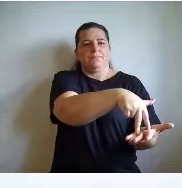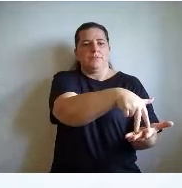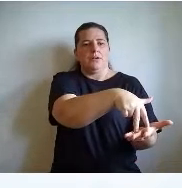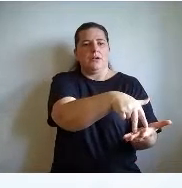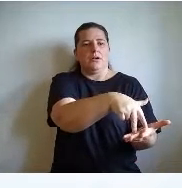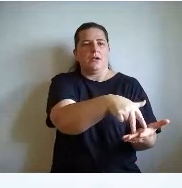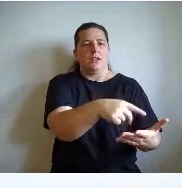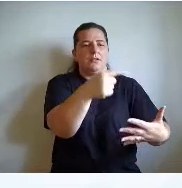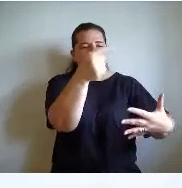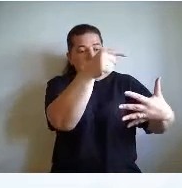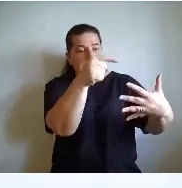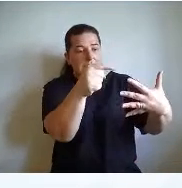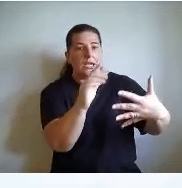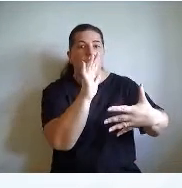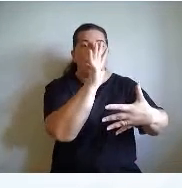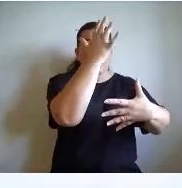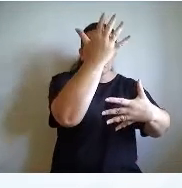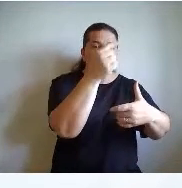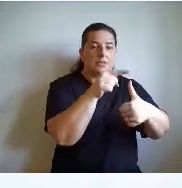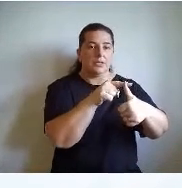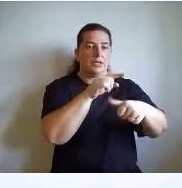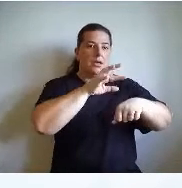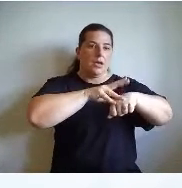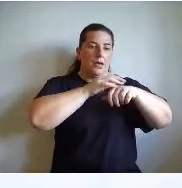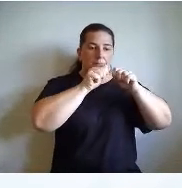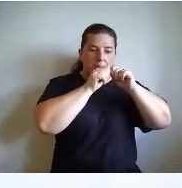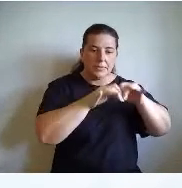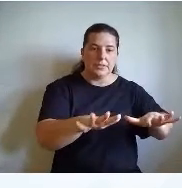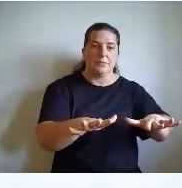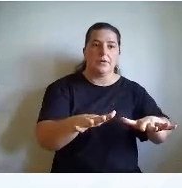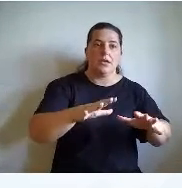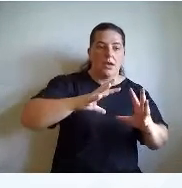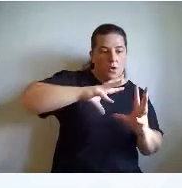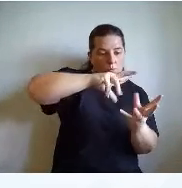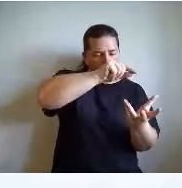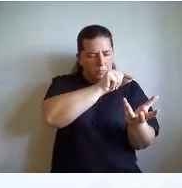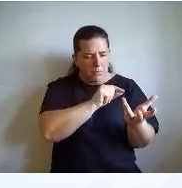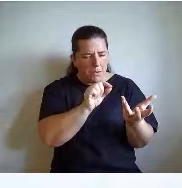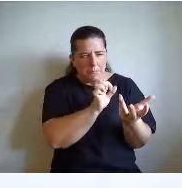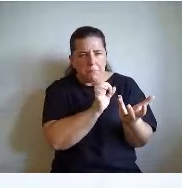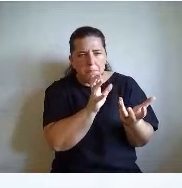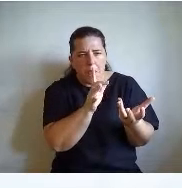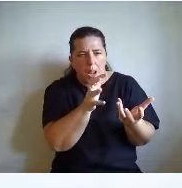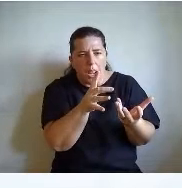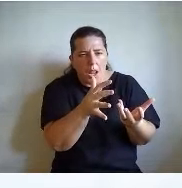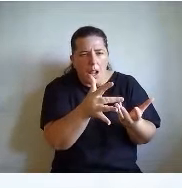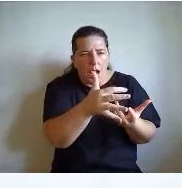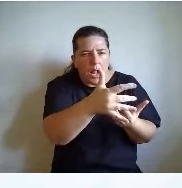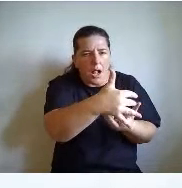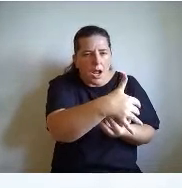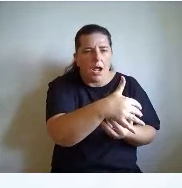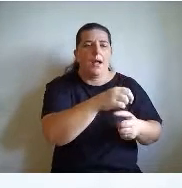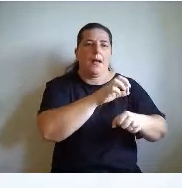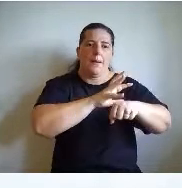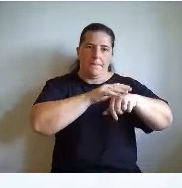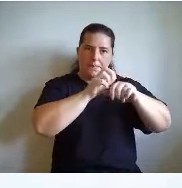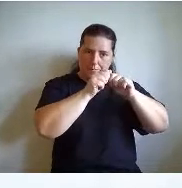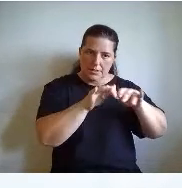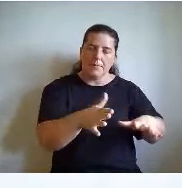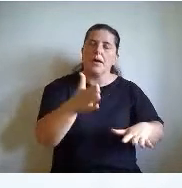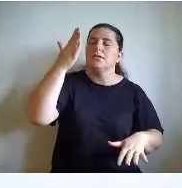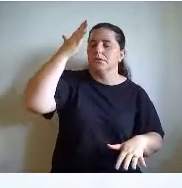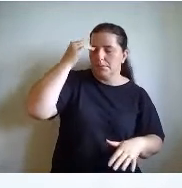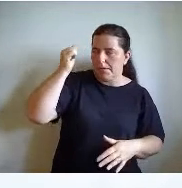acontecendo, né? A pandemia alcançou o mundo todo, a gente sabia que ia nos